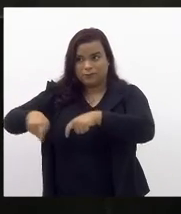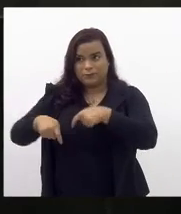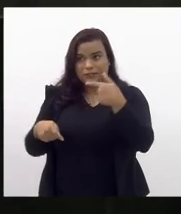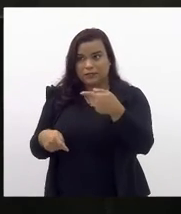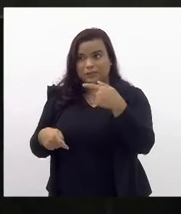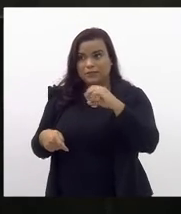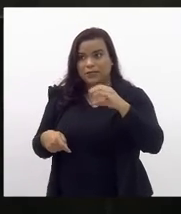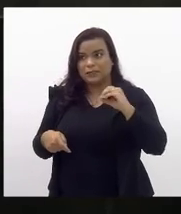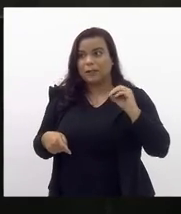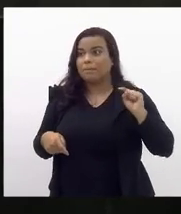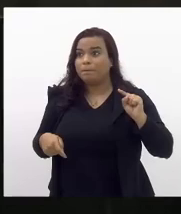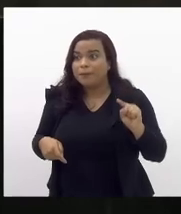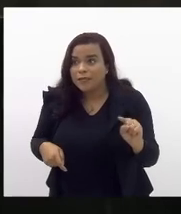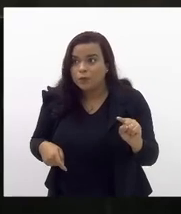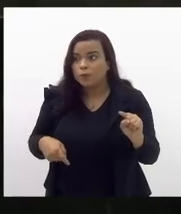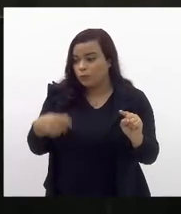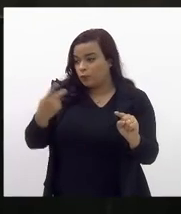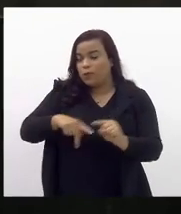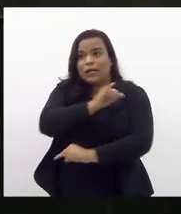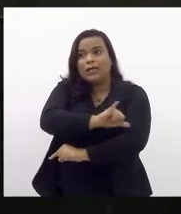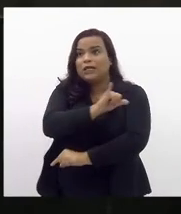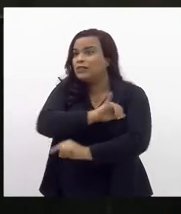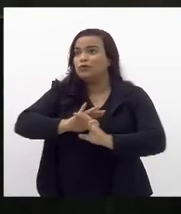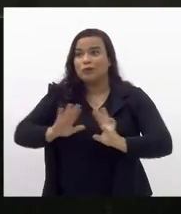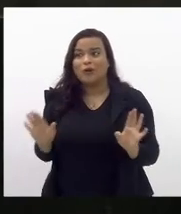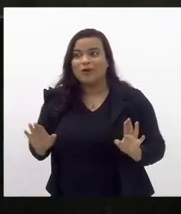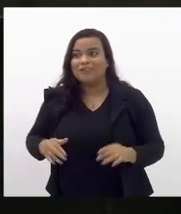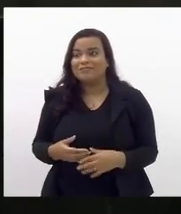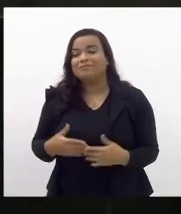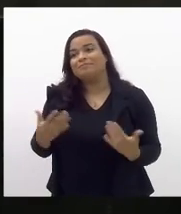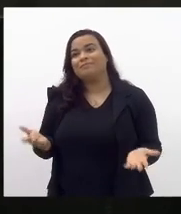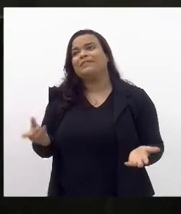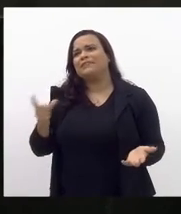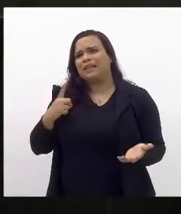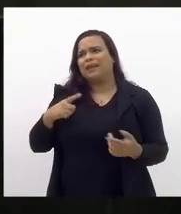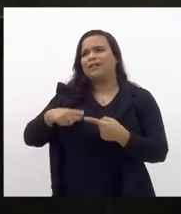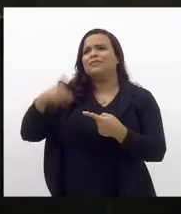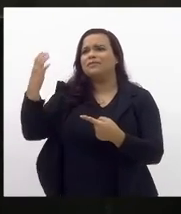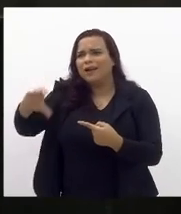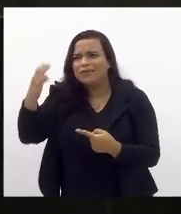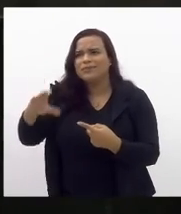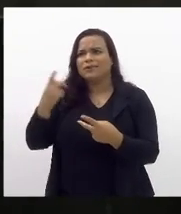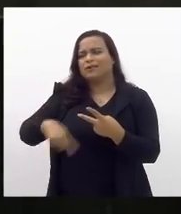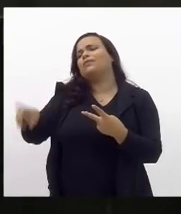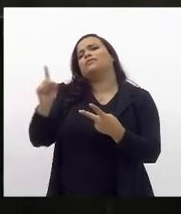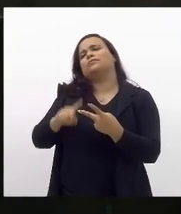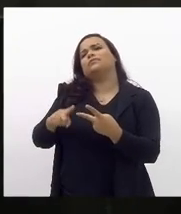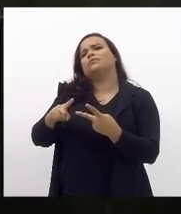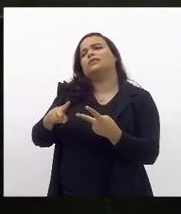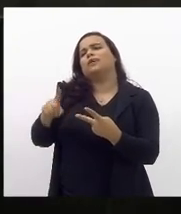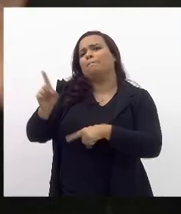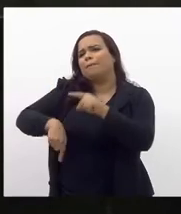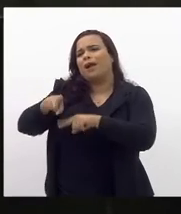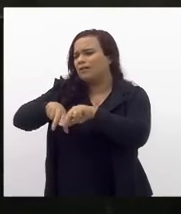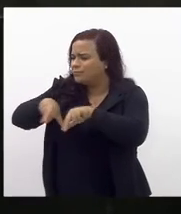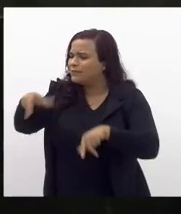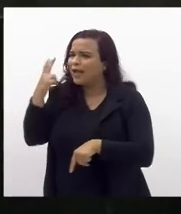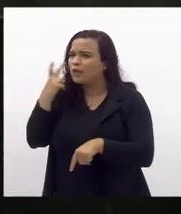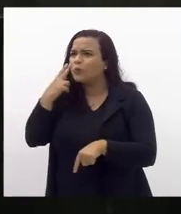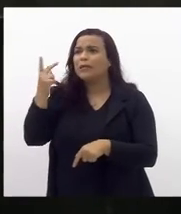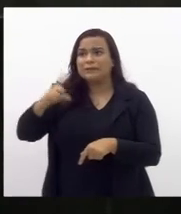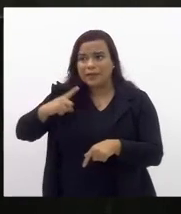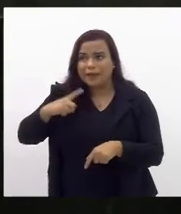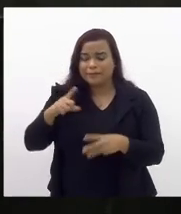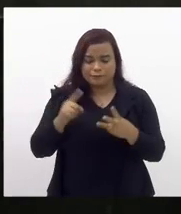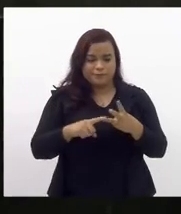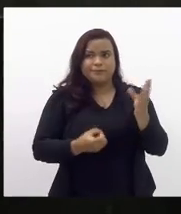no Rio de Janeiro. 700 mil, deputada Marta Rocha. Então, assim, nós temos ciência instalada, nós temos insumos naturais, nós temos